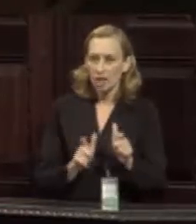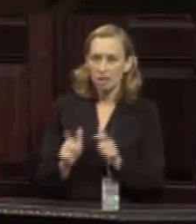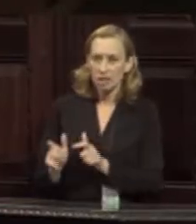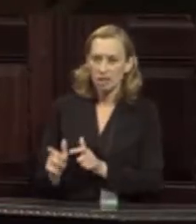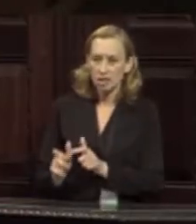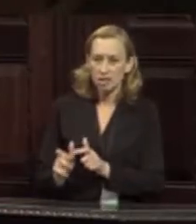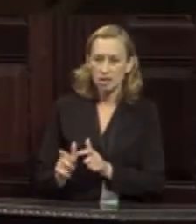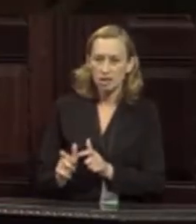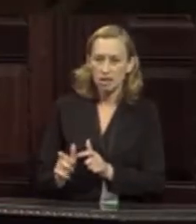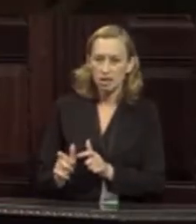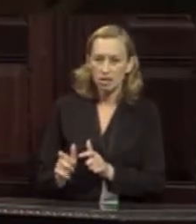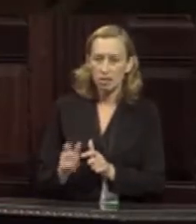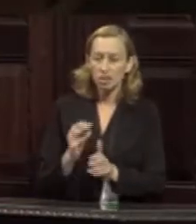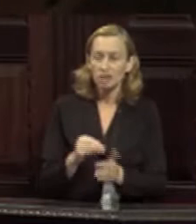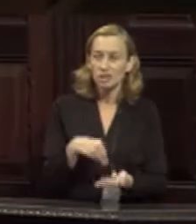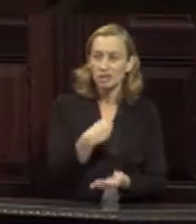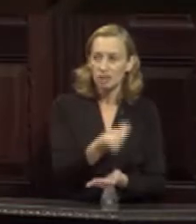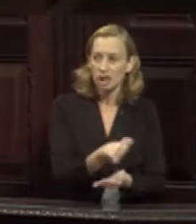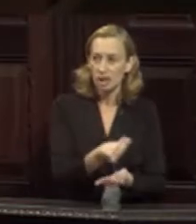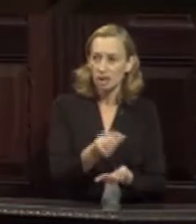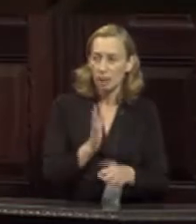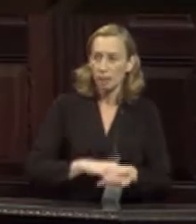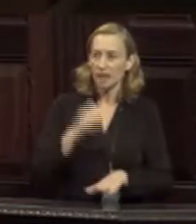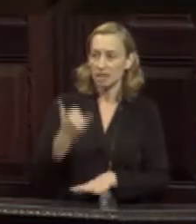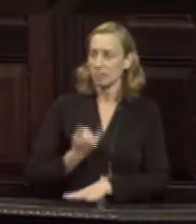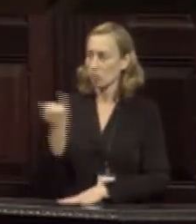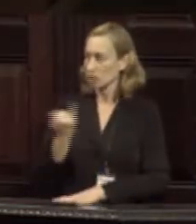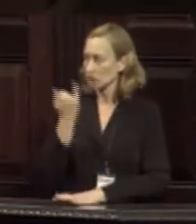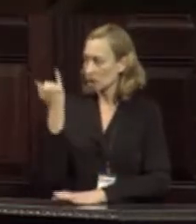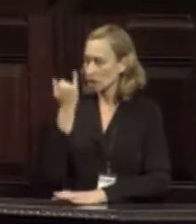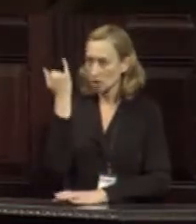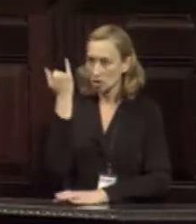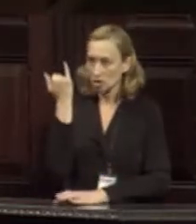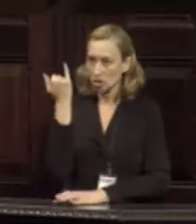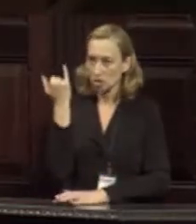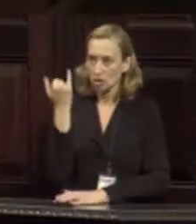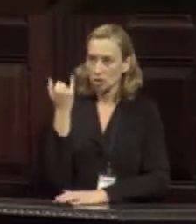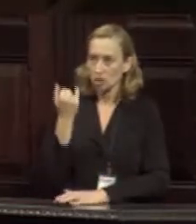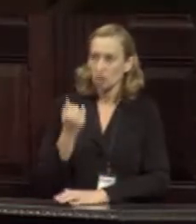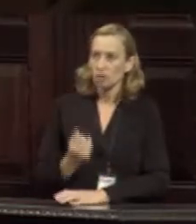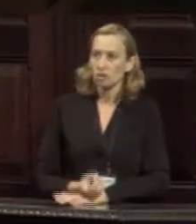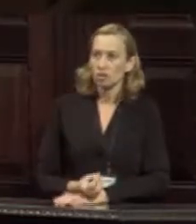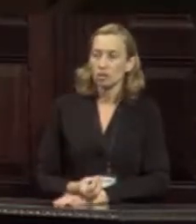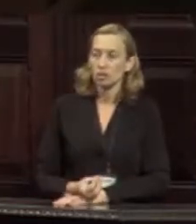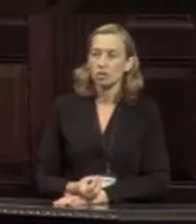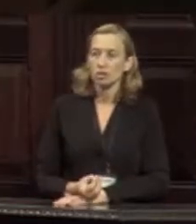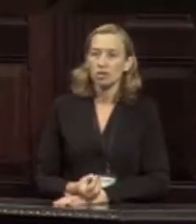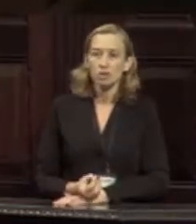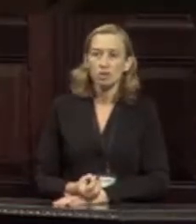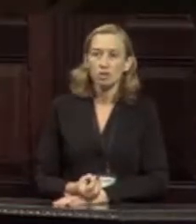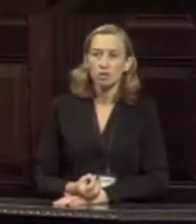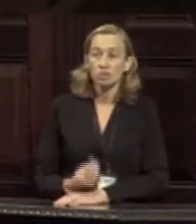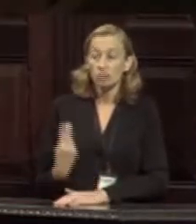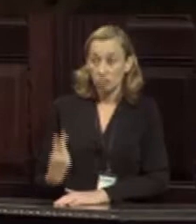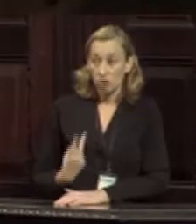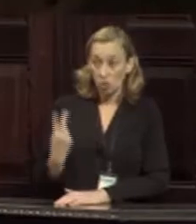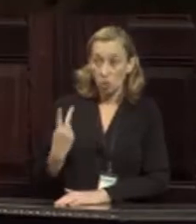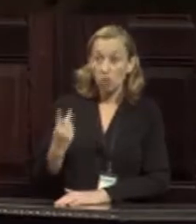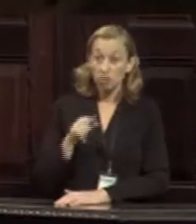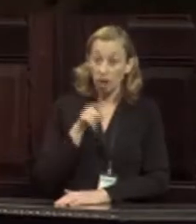leiloadas, as mais importantes, pelo valor que vai se ofertar, está lá